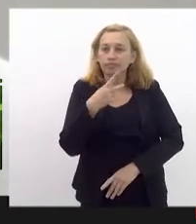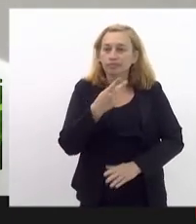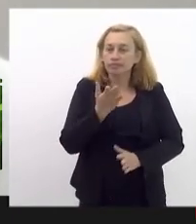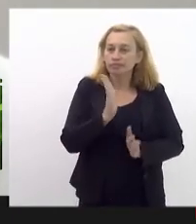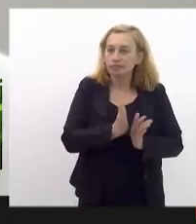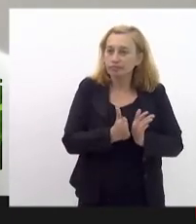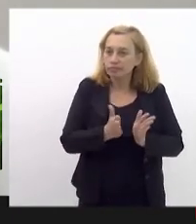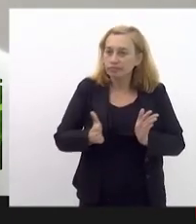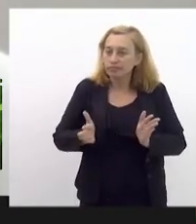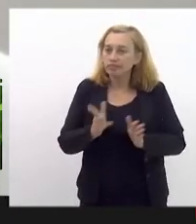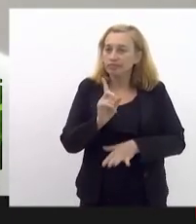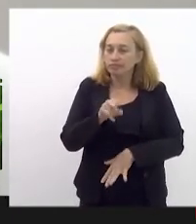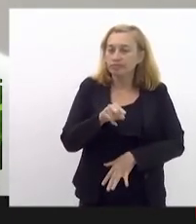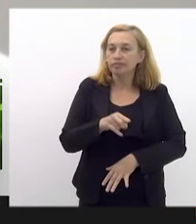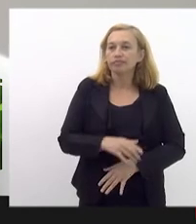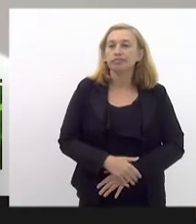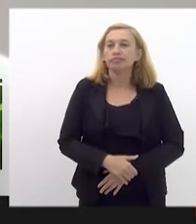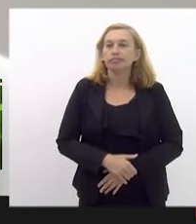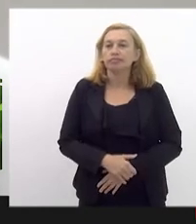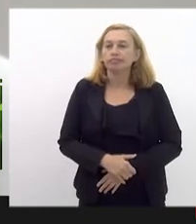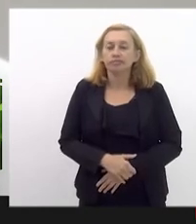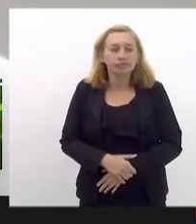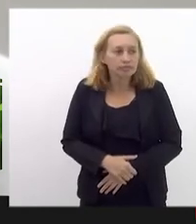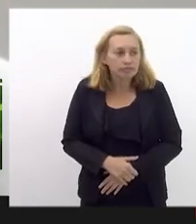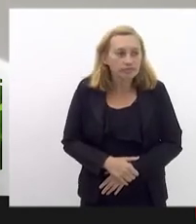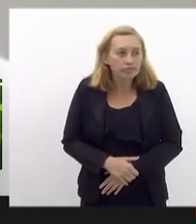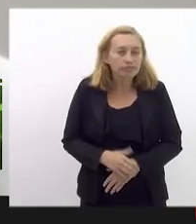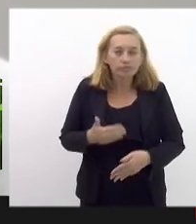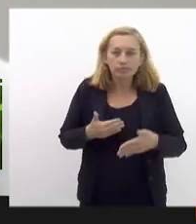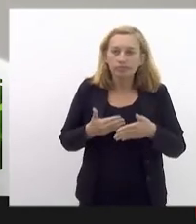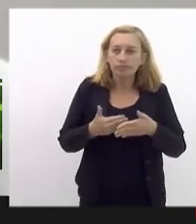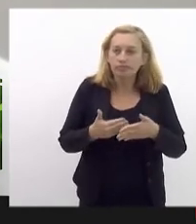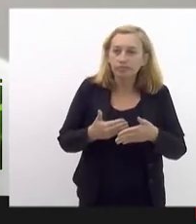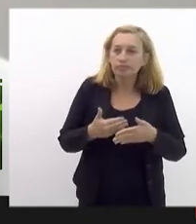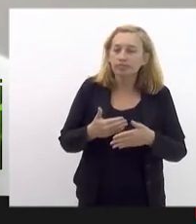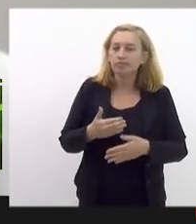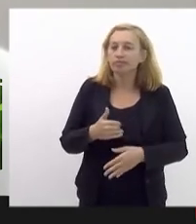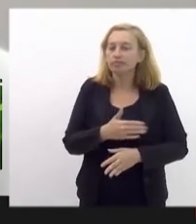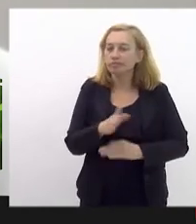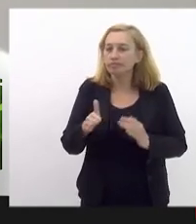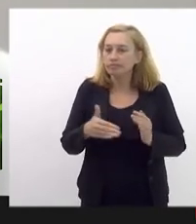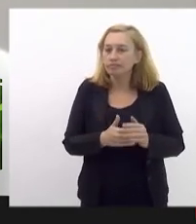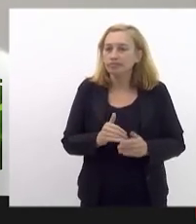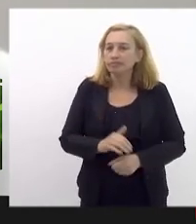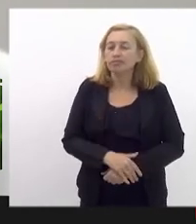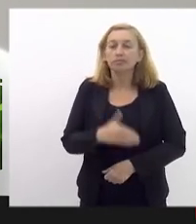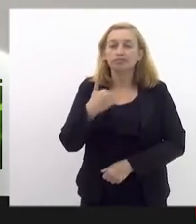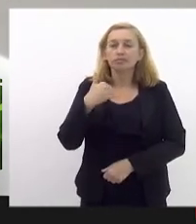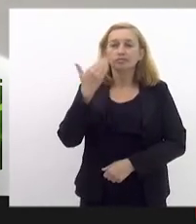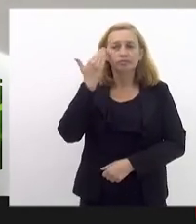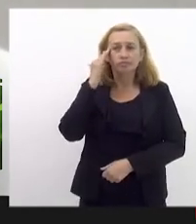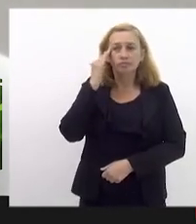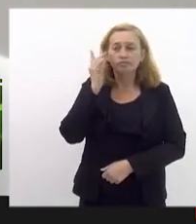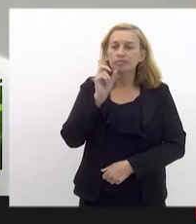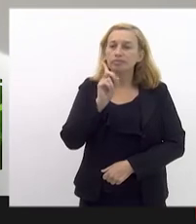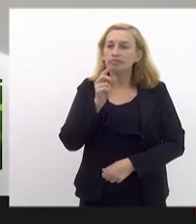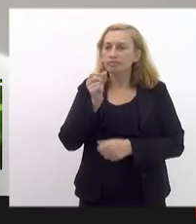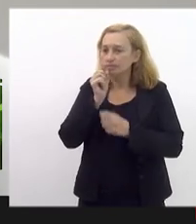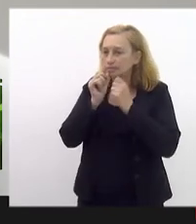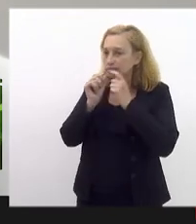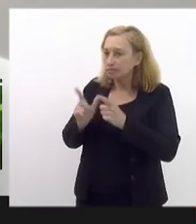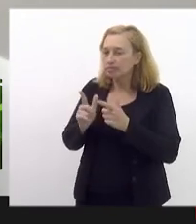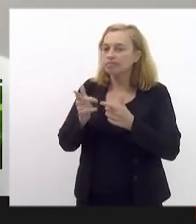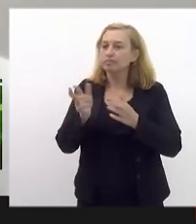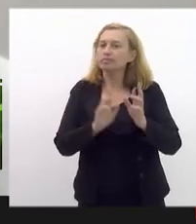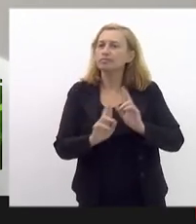marco é essa união, né, essa aproximação entre esses entes, Eu entendo as críticas com